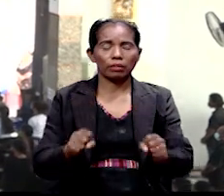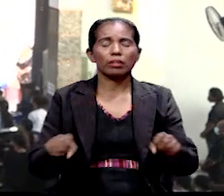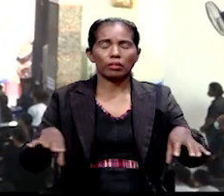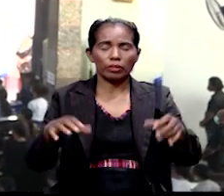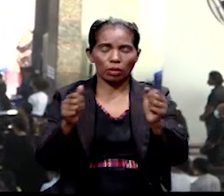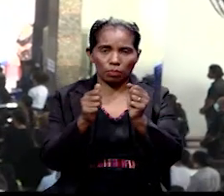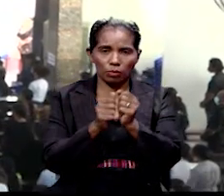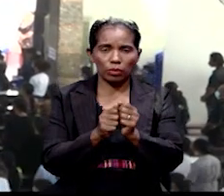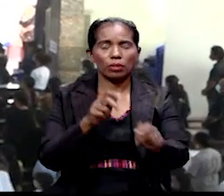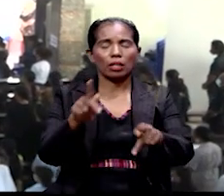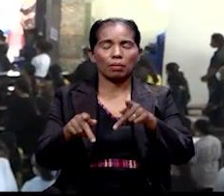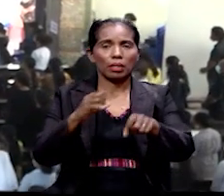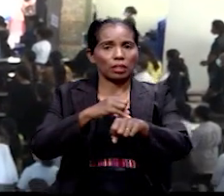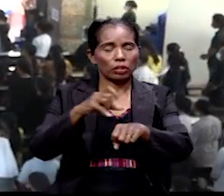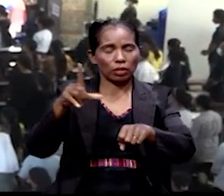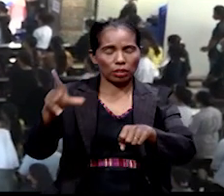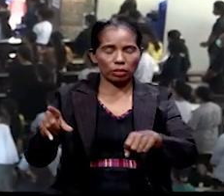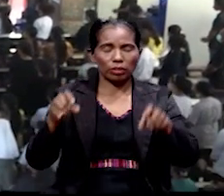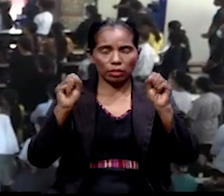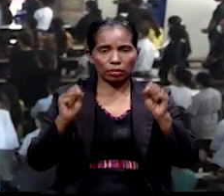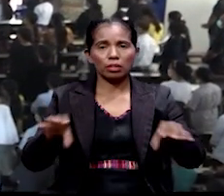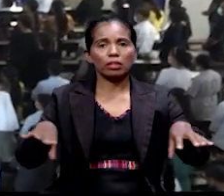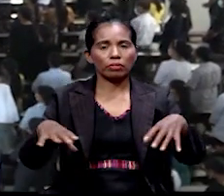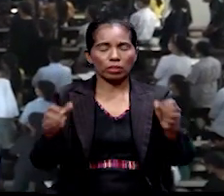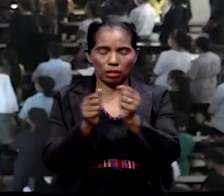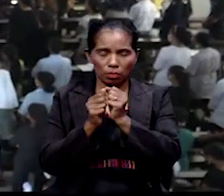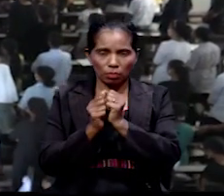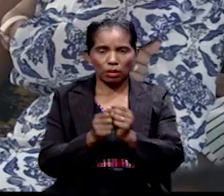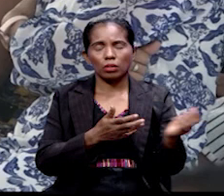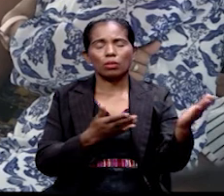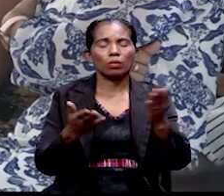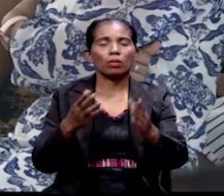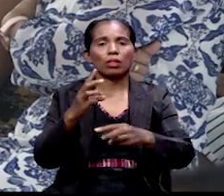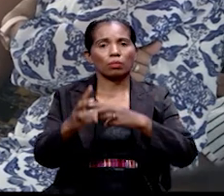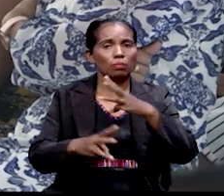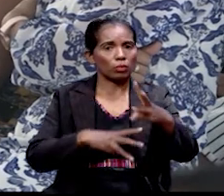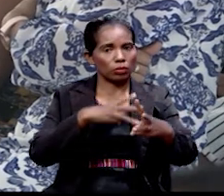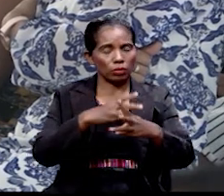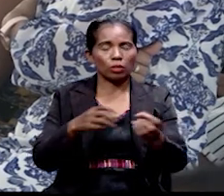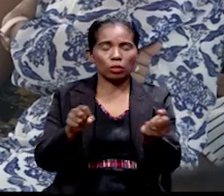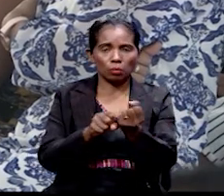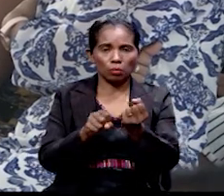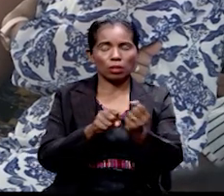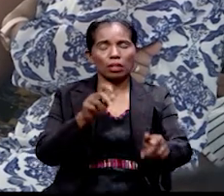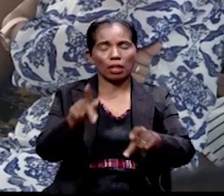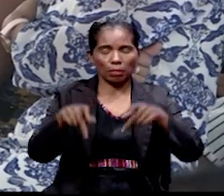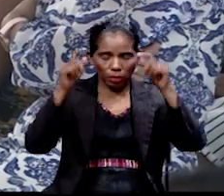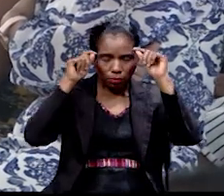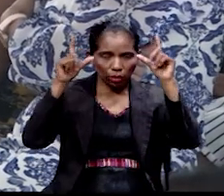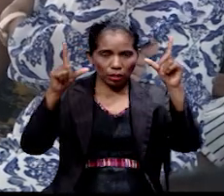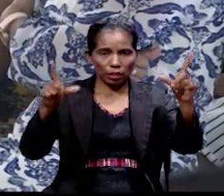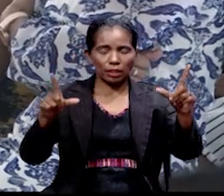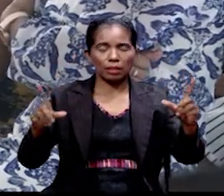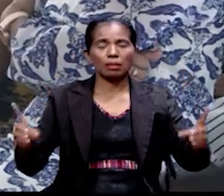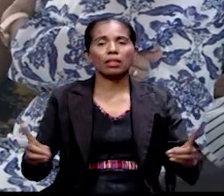na comunidade internacional Sira, onde coordena esforço no mobiliza vontade mundo nian ato apoio ao povo Timor-Leste na luta ba o com